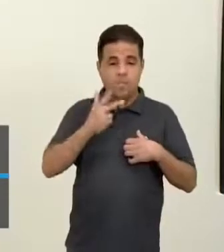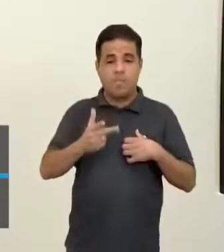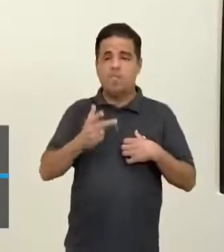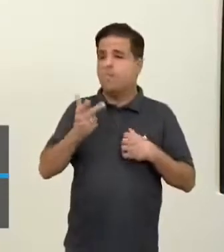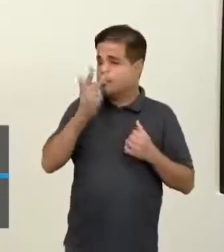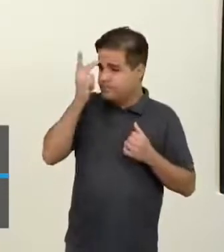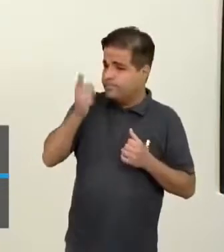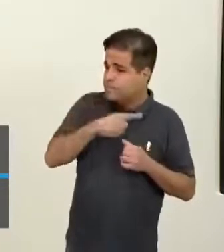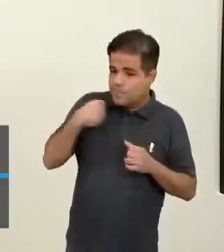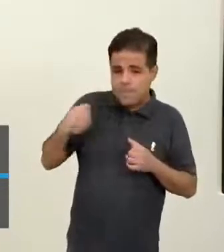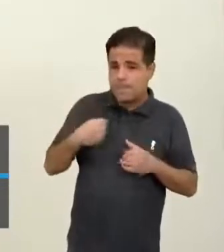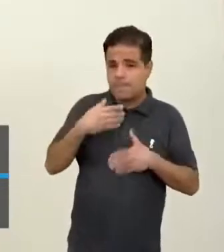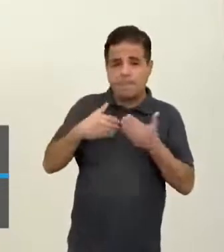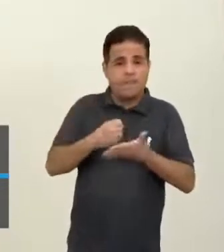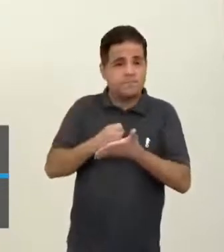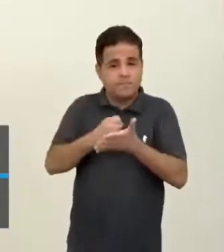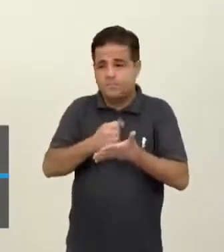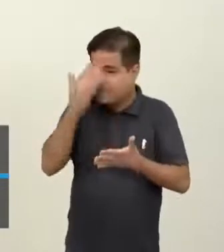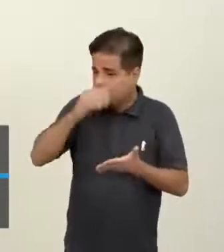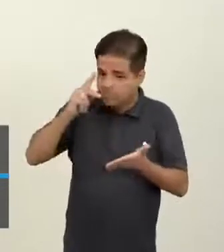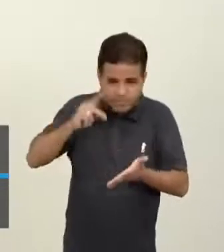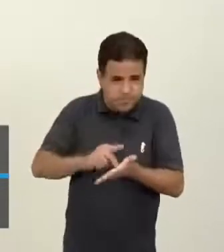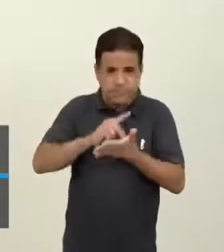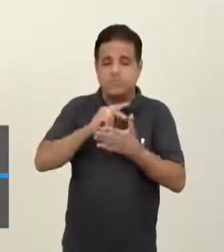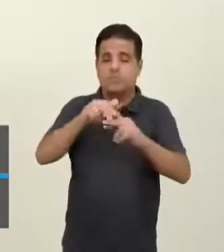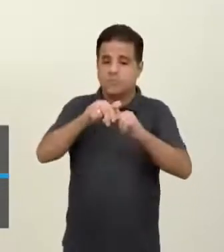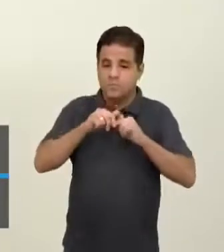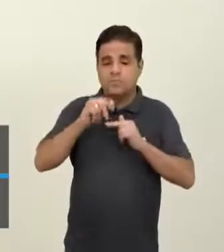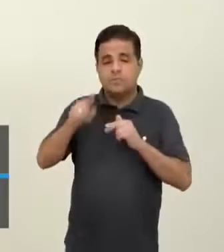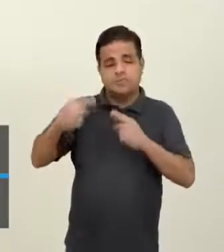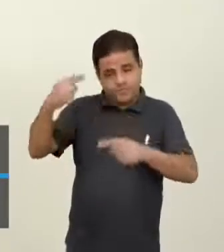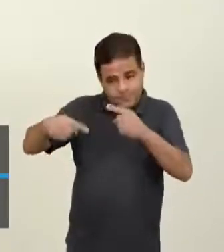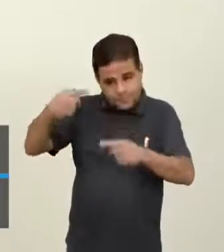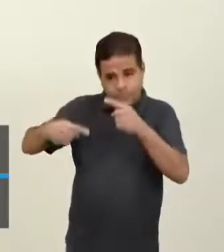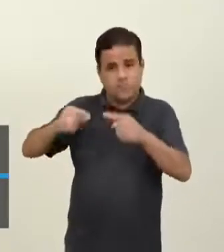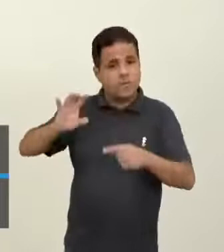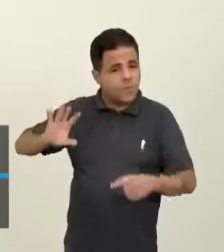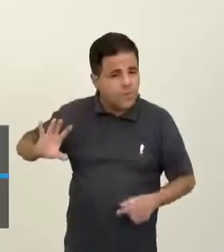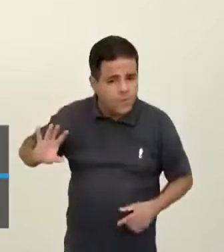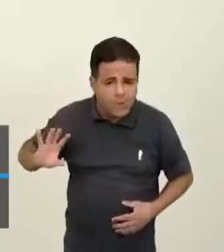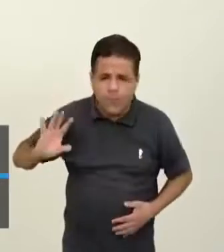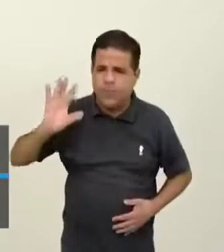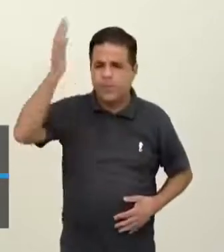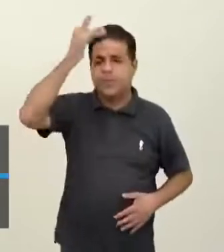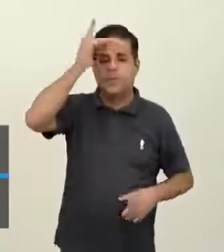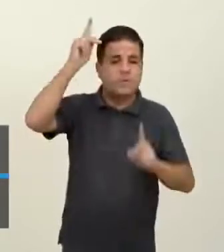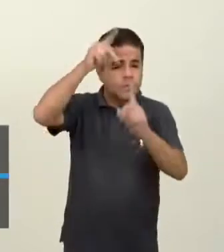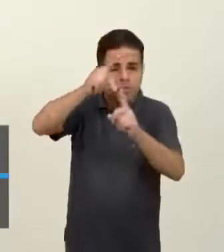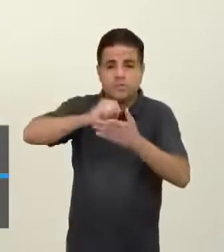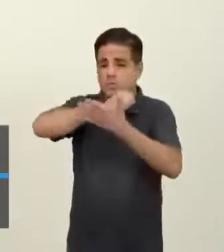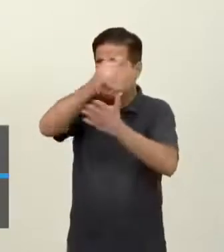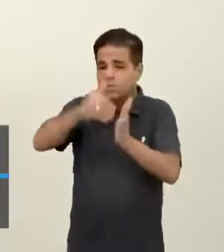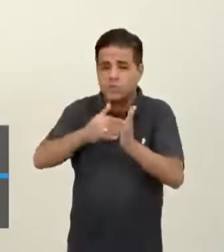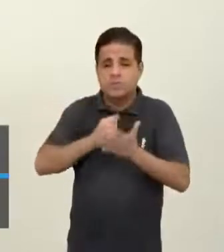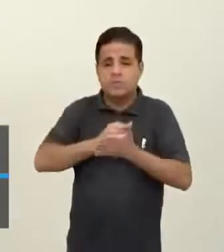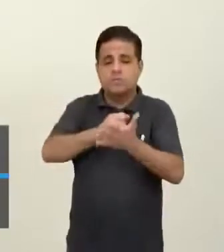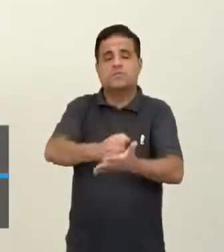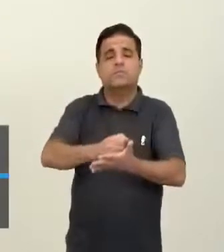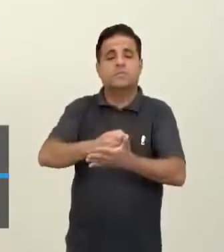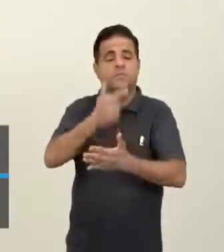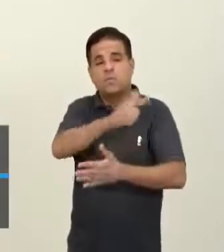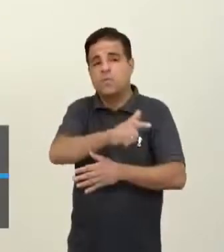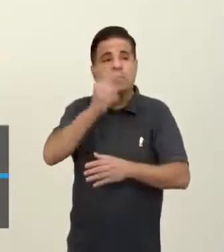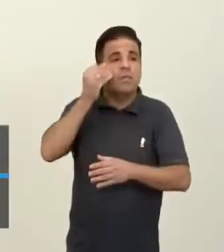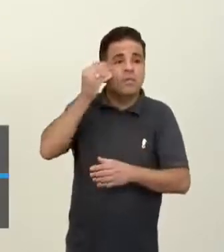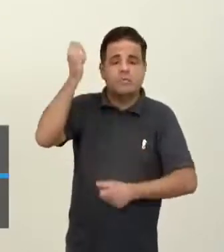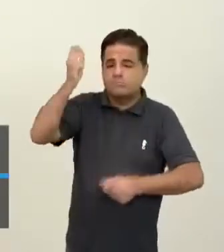morrendo e a outra que levou ao pé da letra. E por causa disso, a discussão foi acontecendo. com uma personagem levando tudo ao pé da letra e a outra